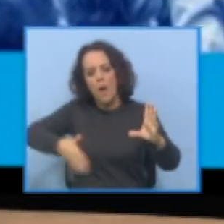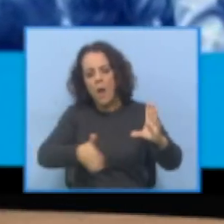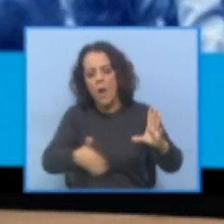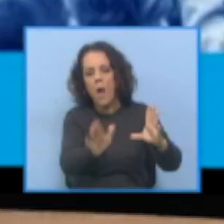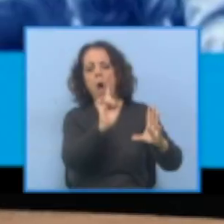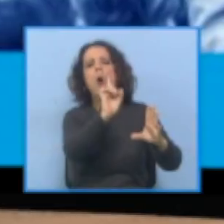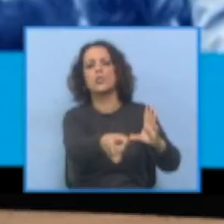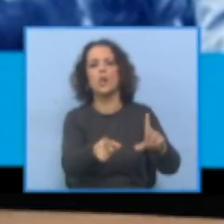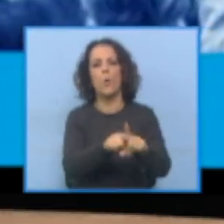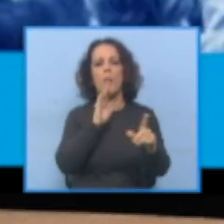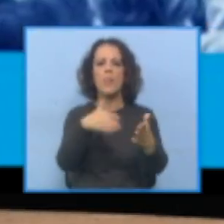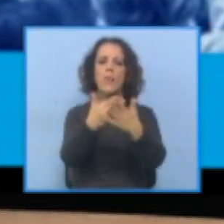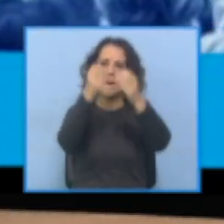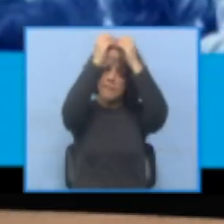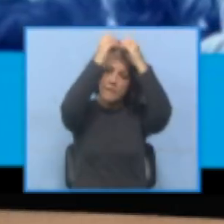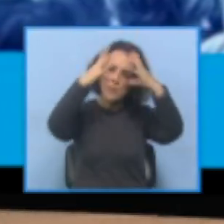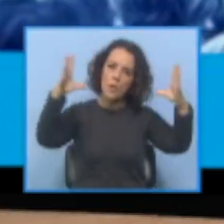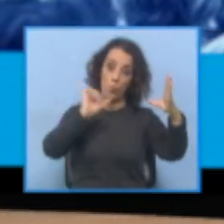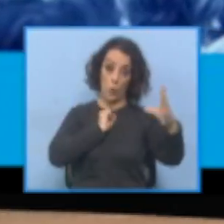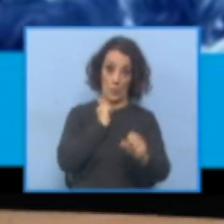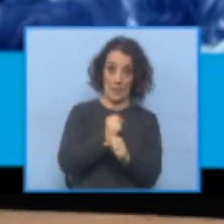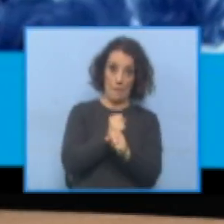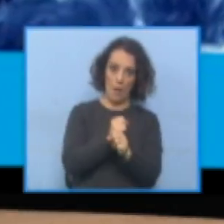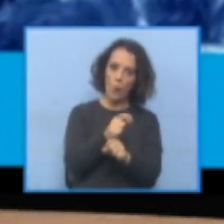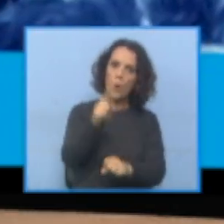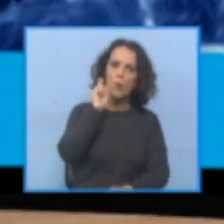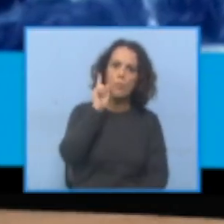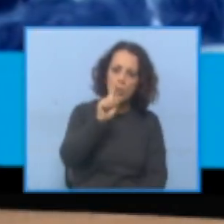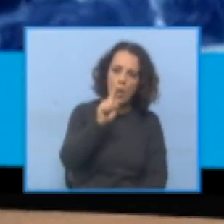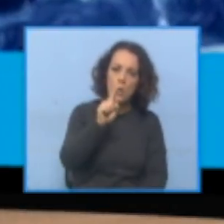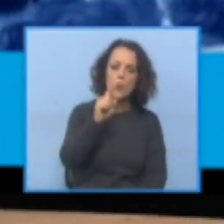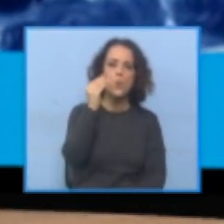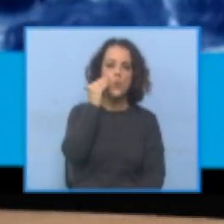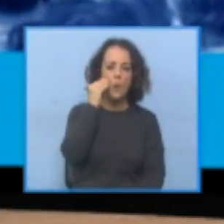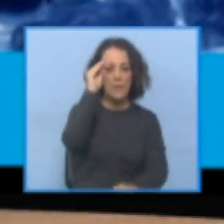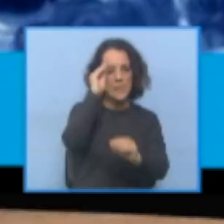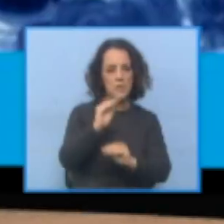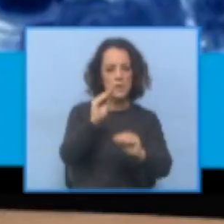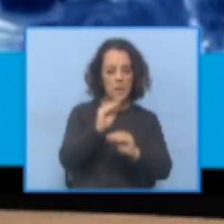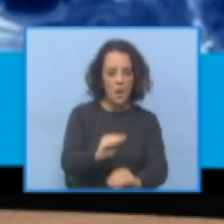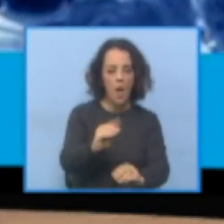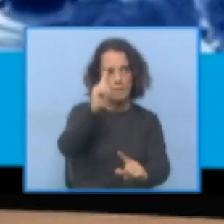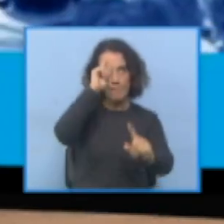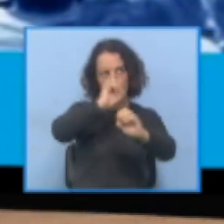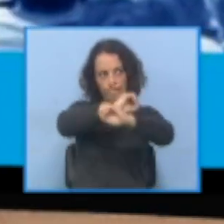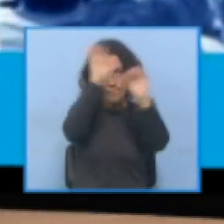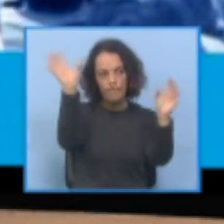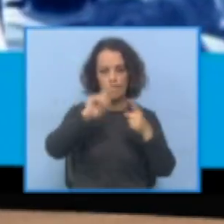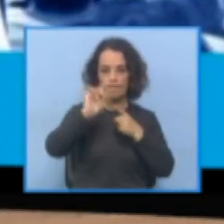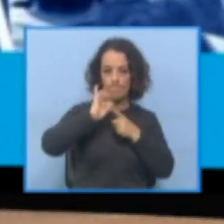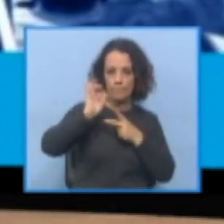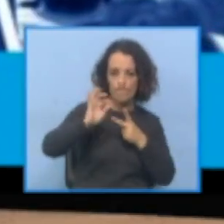definir, por exemplo, uma visão para o meu trabalho é muito importante, e ensinar a definir uma visão com objetivos, com planos,